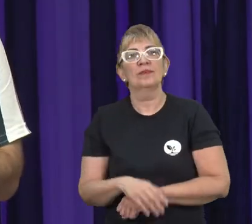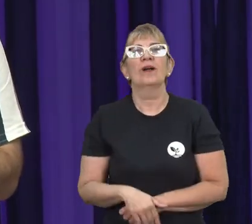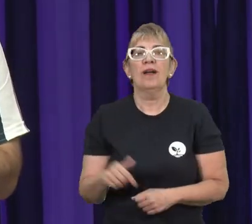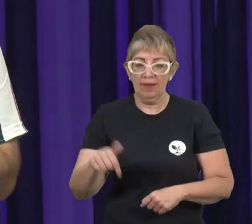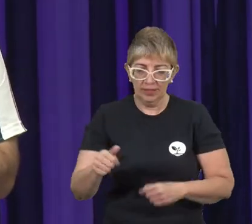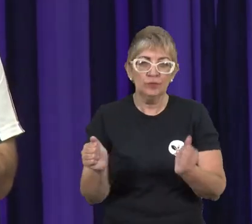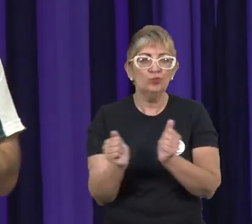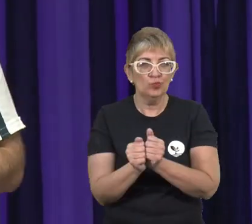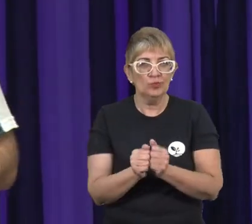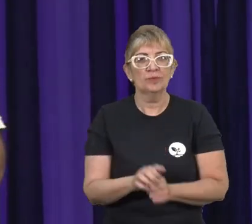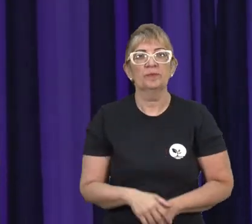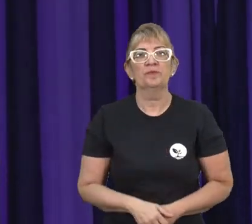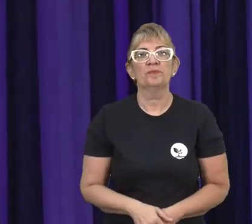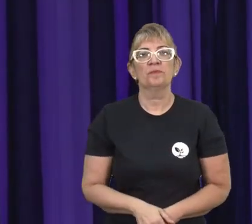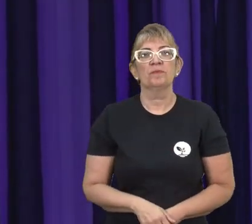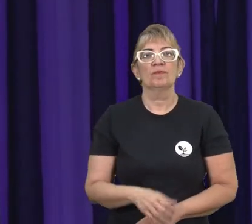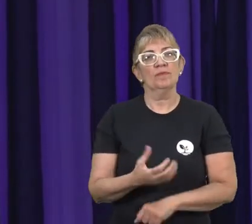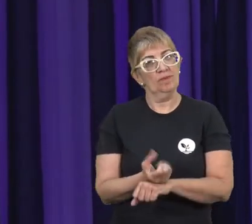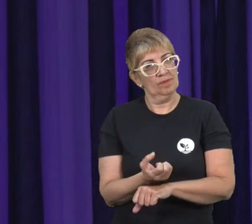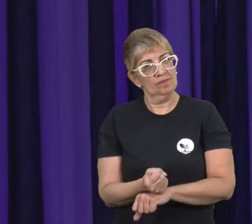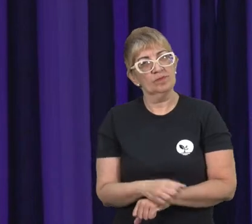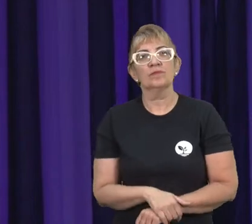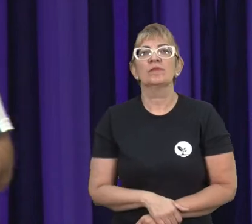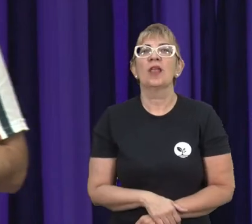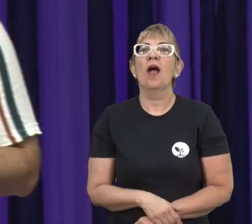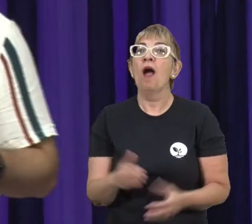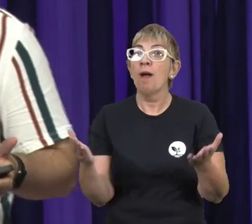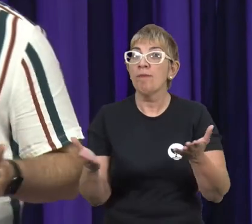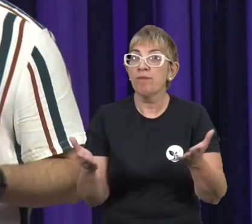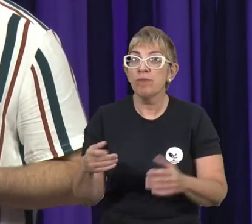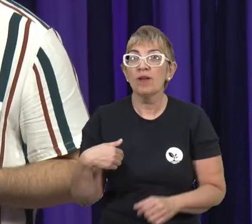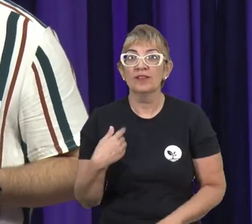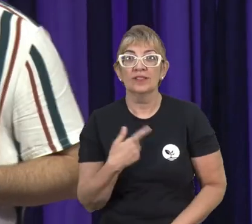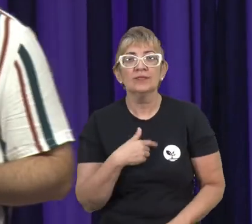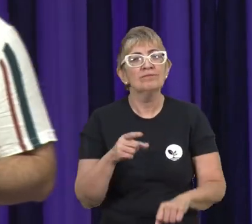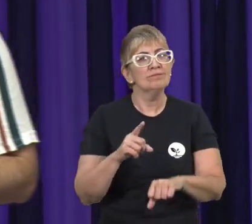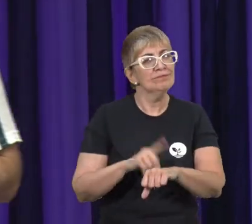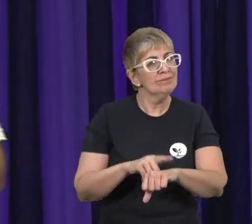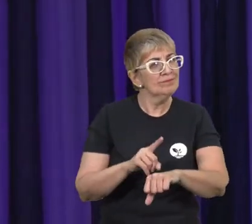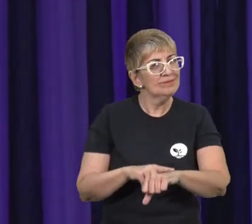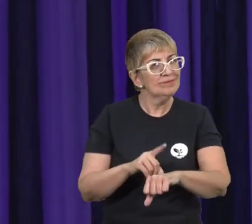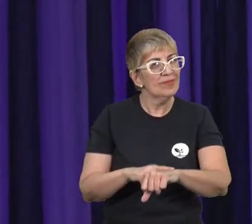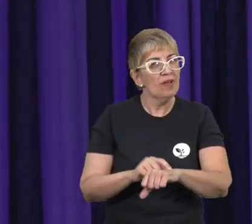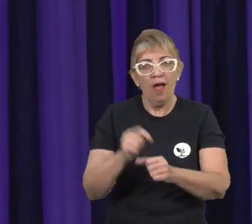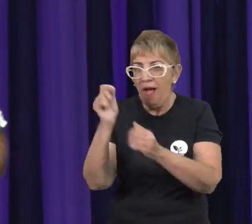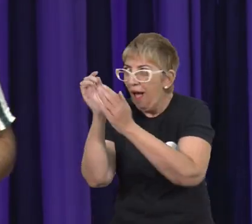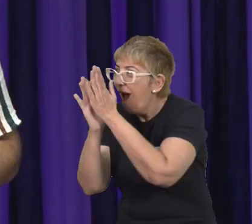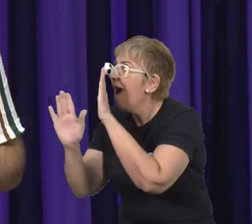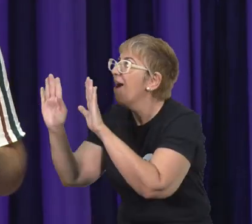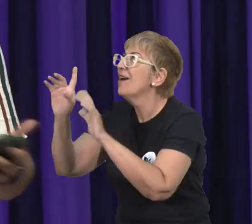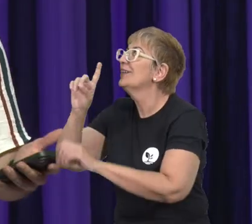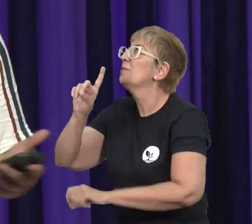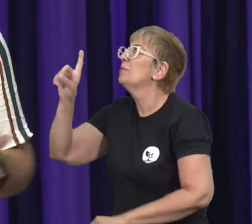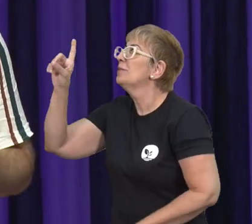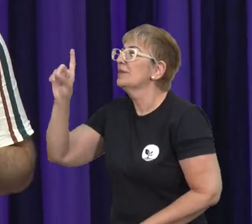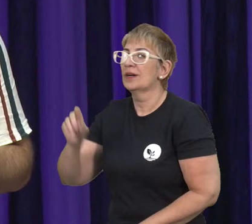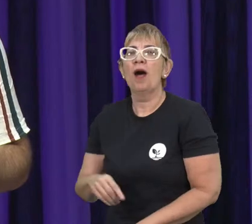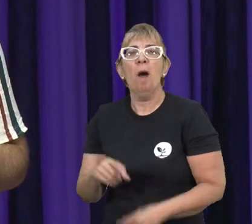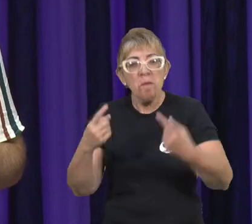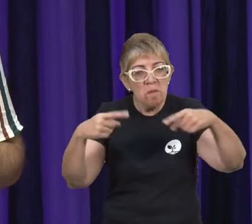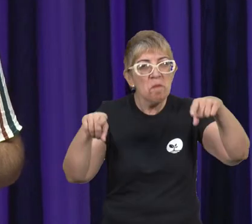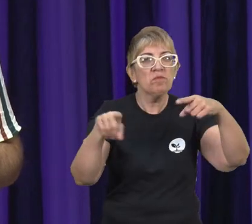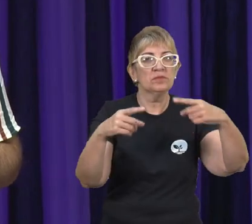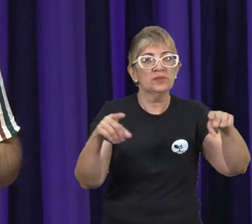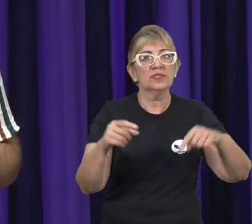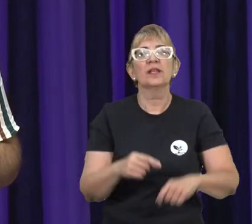nosso aplicativo. Nós teremos agora mais um tempo de adoração a Deus por meio das músicas, e é o tempo que